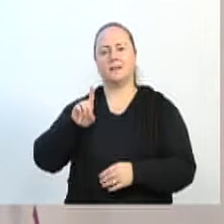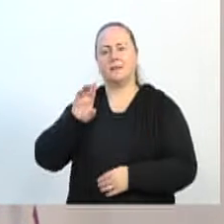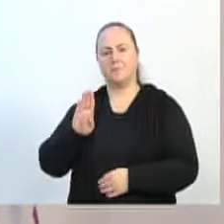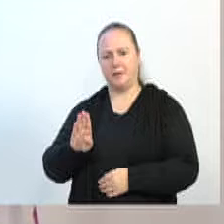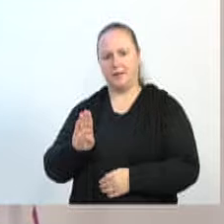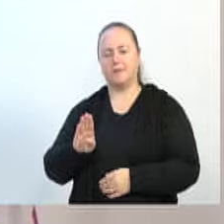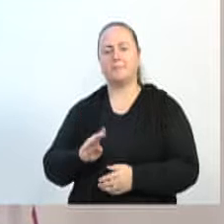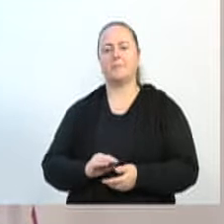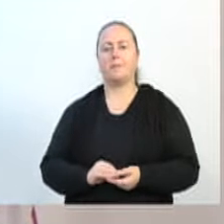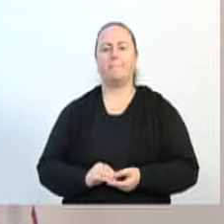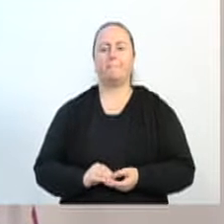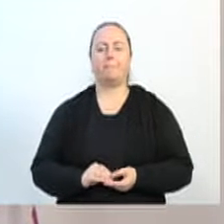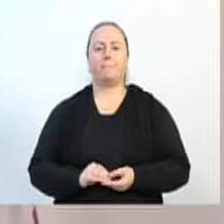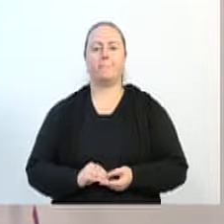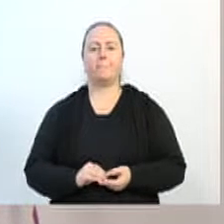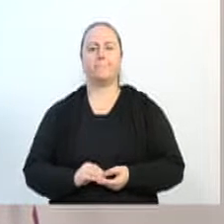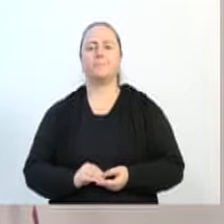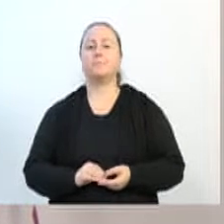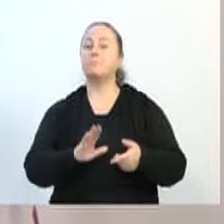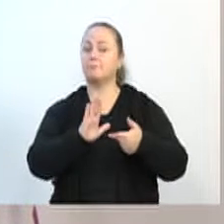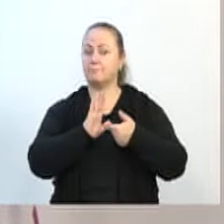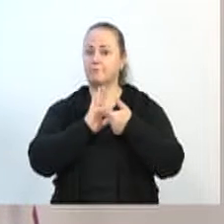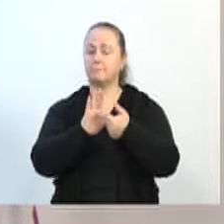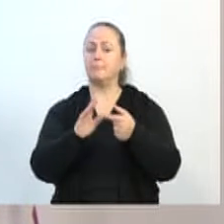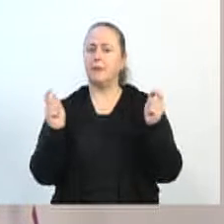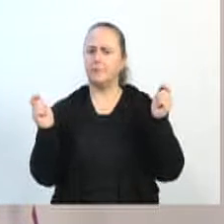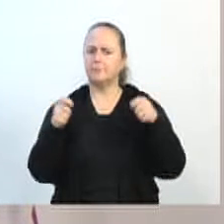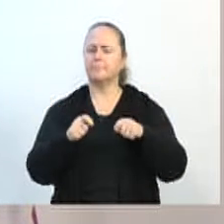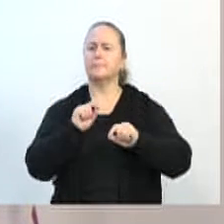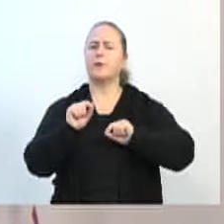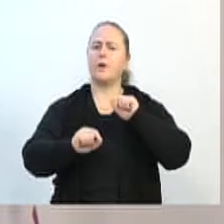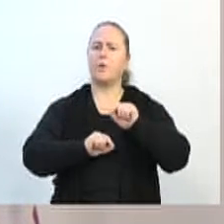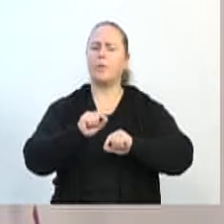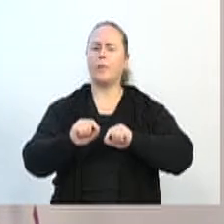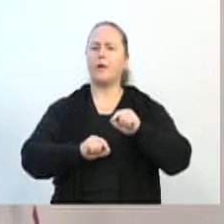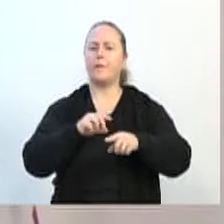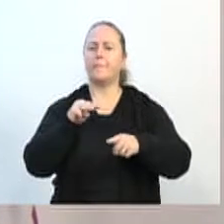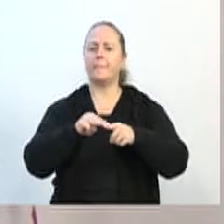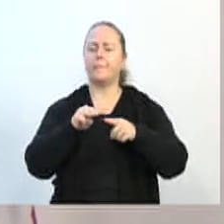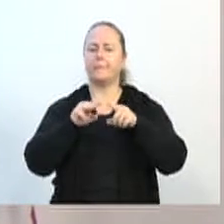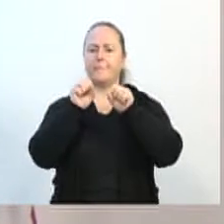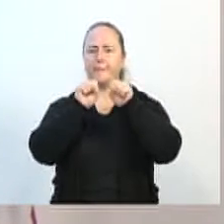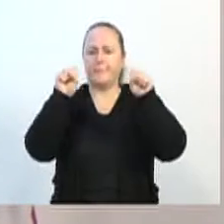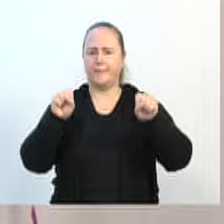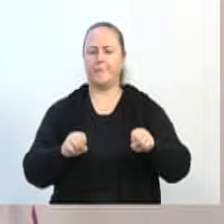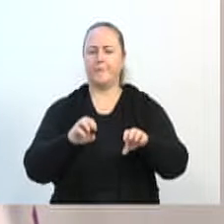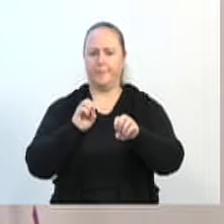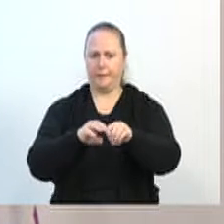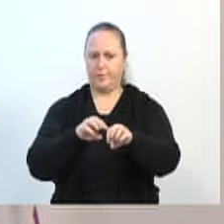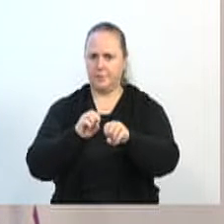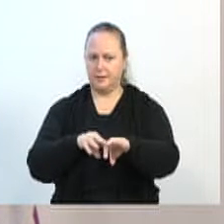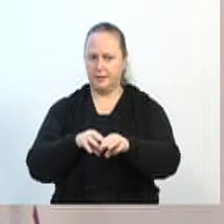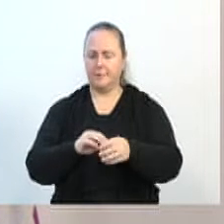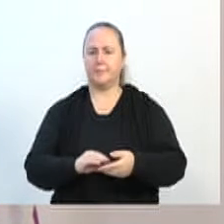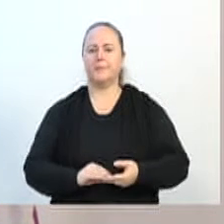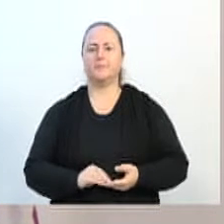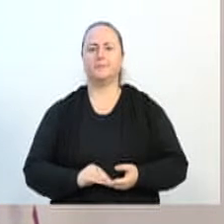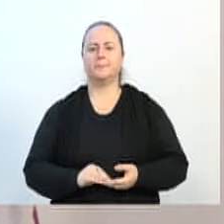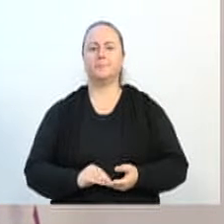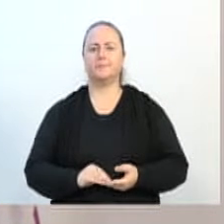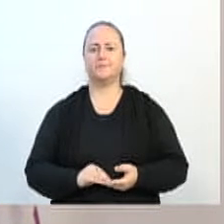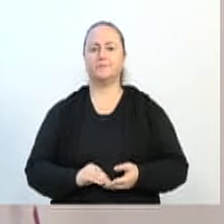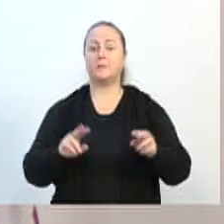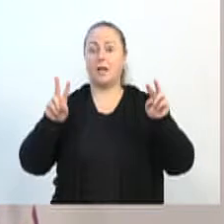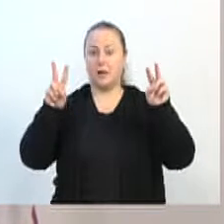Nacional, apontou as competências do Sistema Municipal do Ensino e, em relação